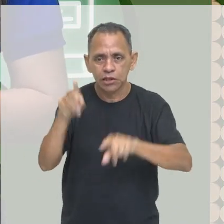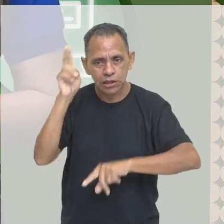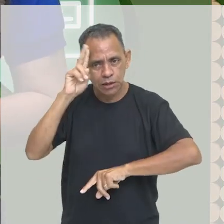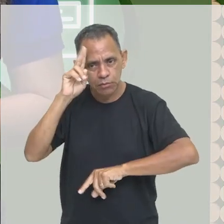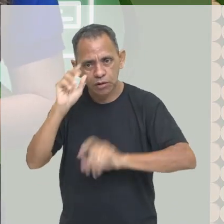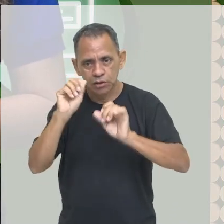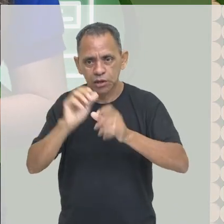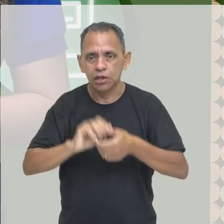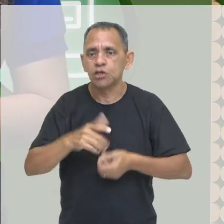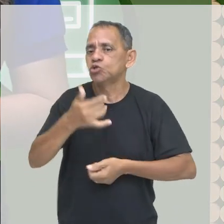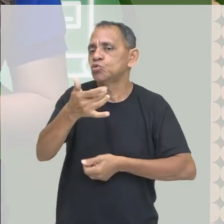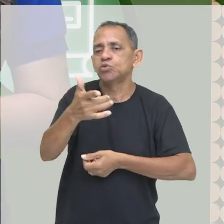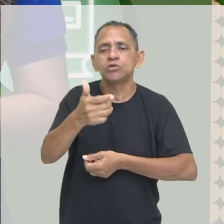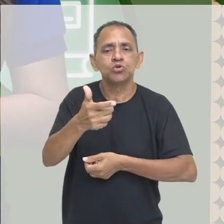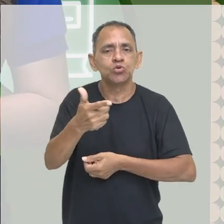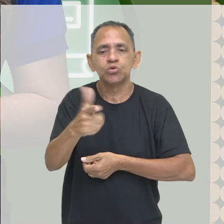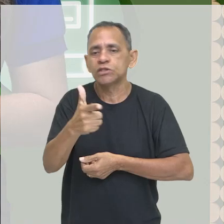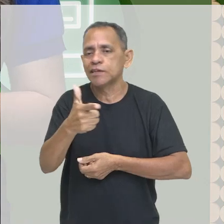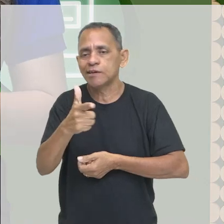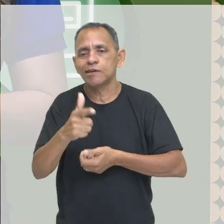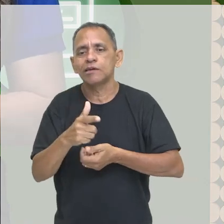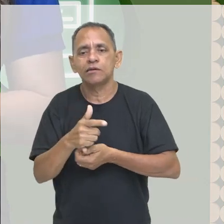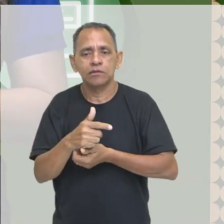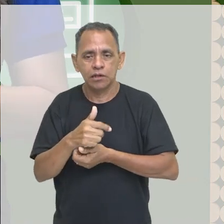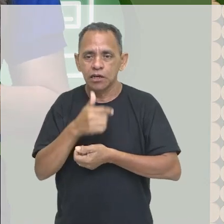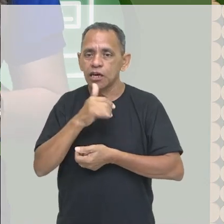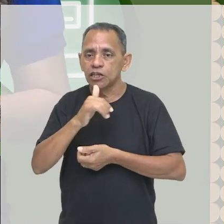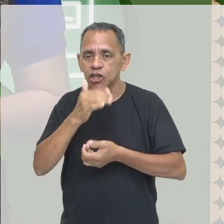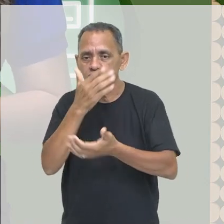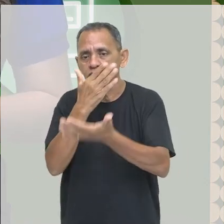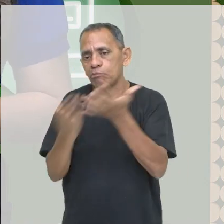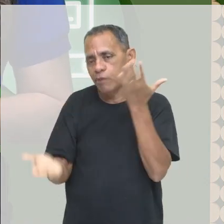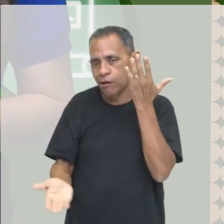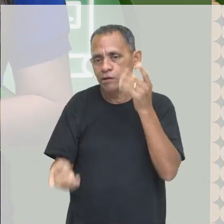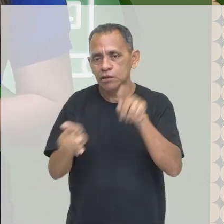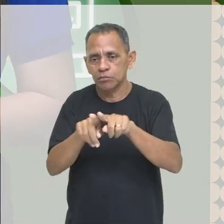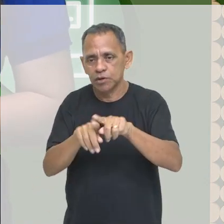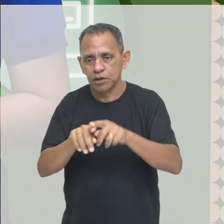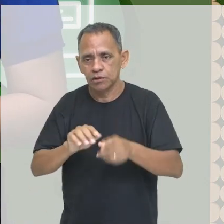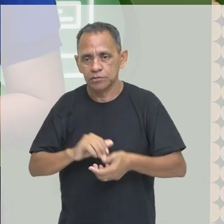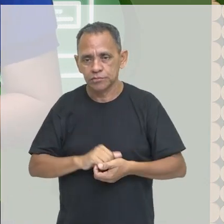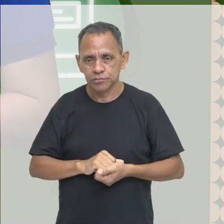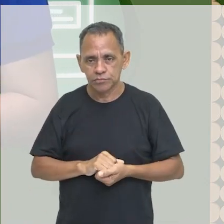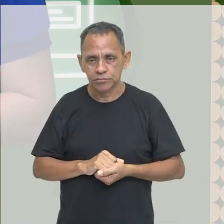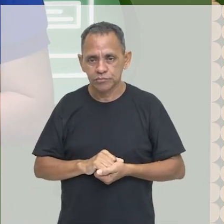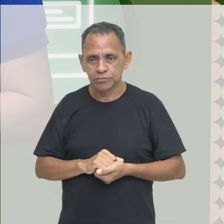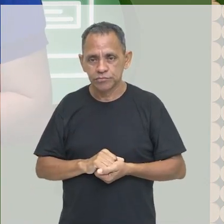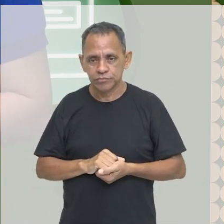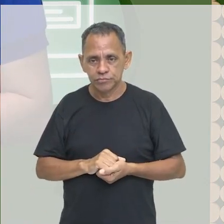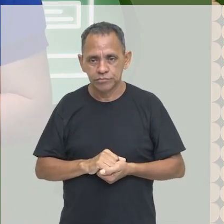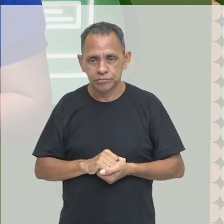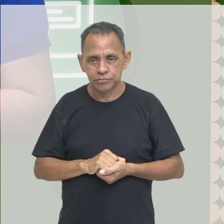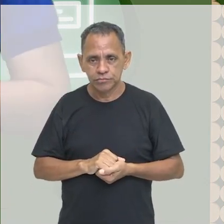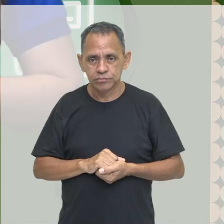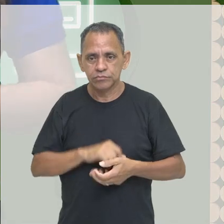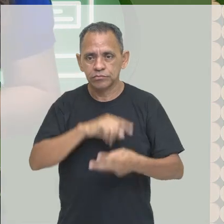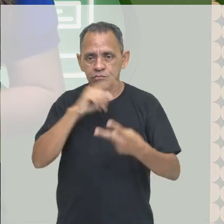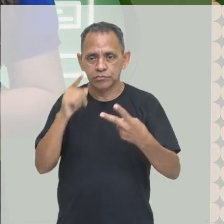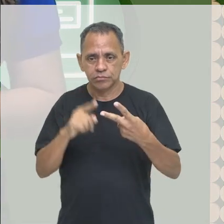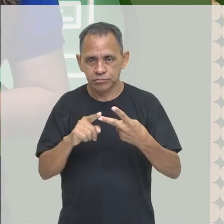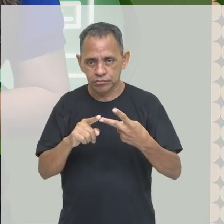haver gasto de energia. Quando não há gasto de energia, a gente chama de